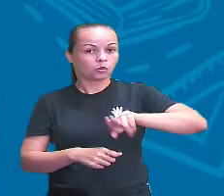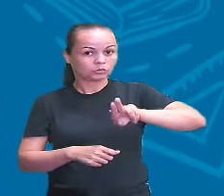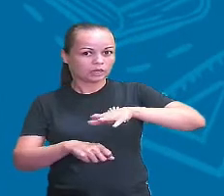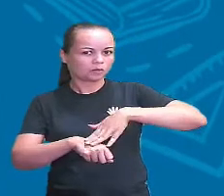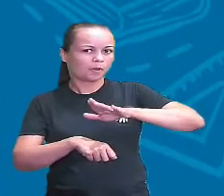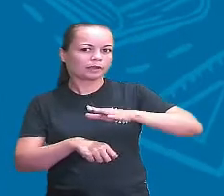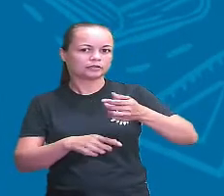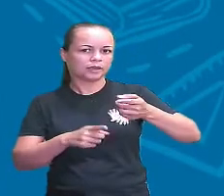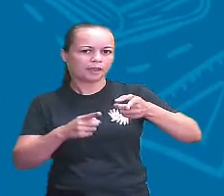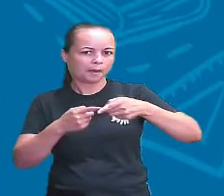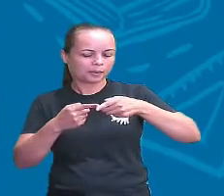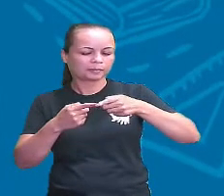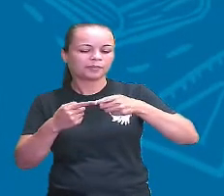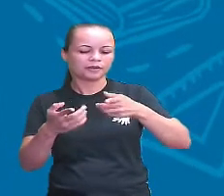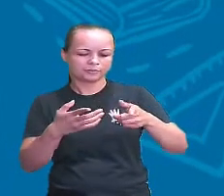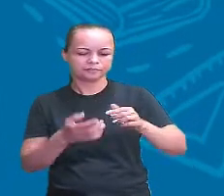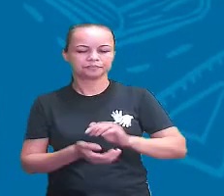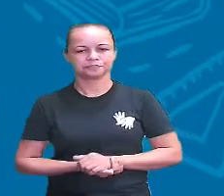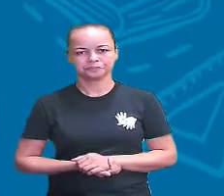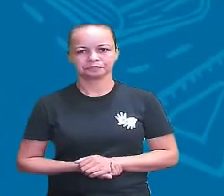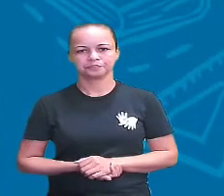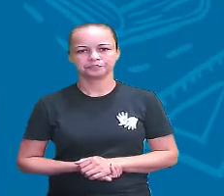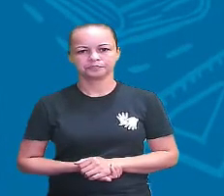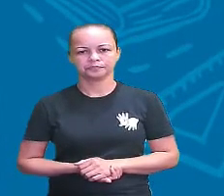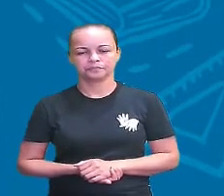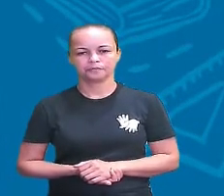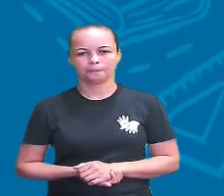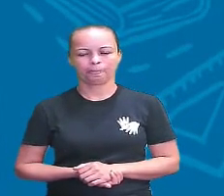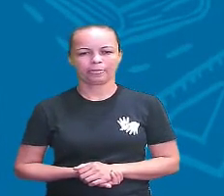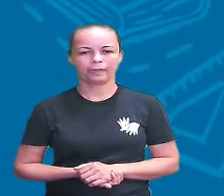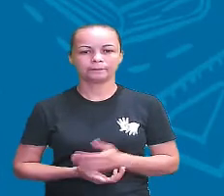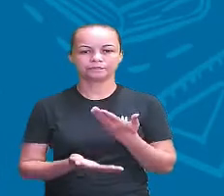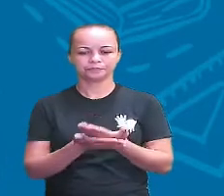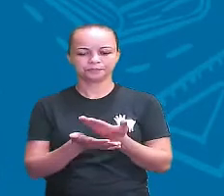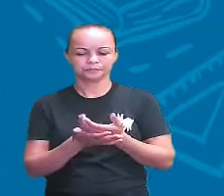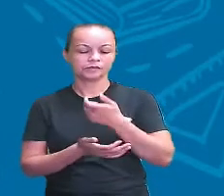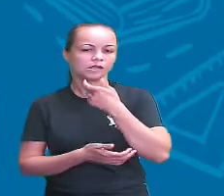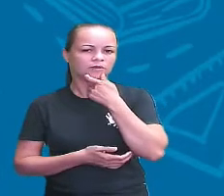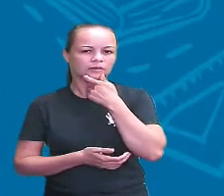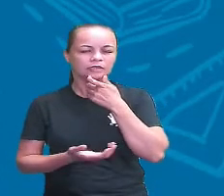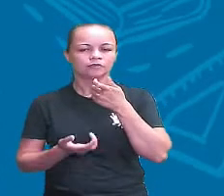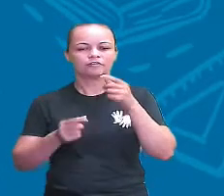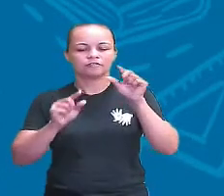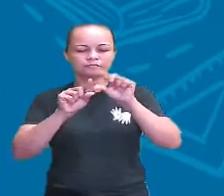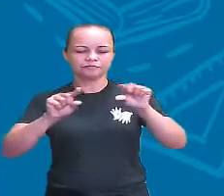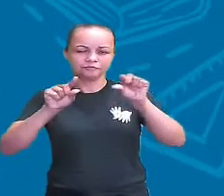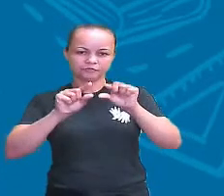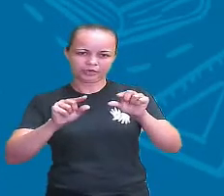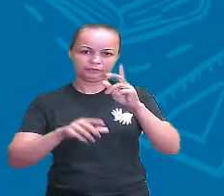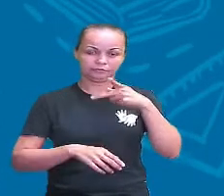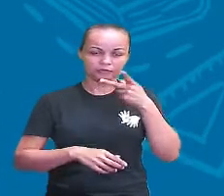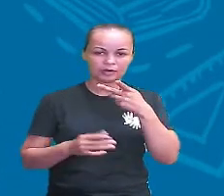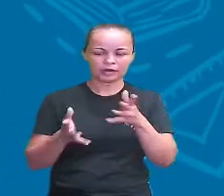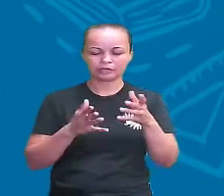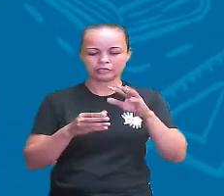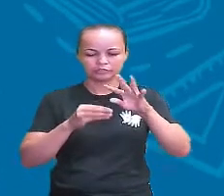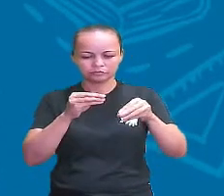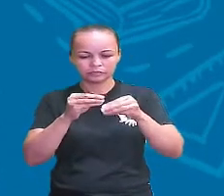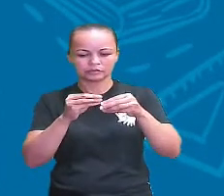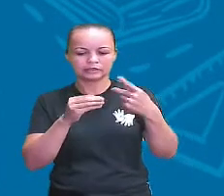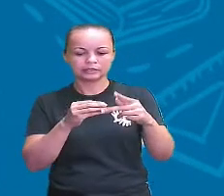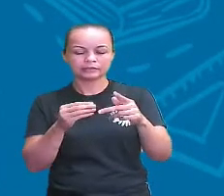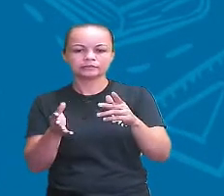is it? Agora, as horas em inglês, quando a gente vai falar as frases, geralmente a gente coloca aí essa partícula, que a